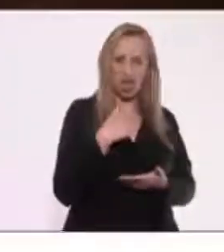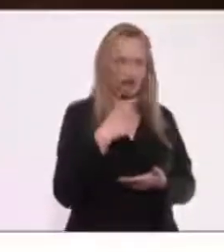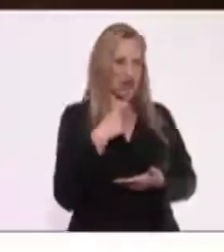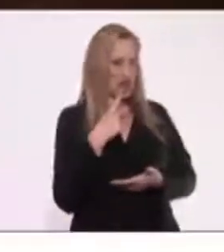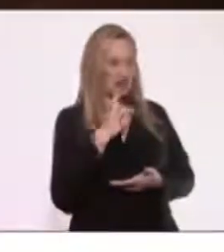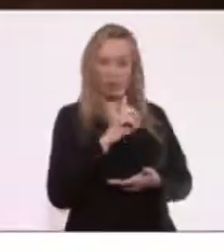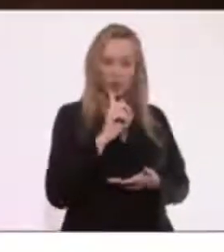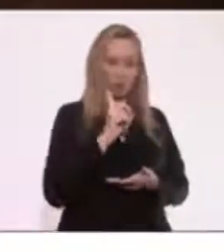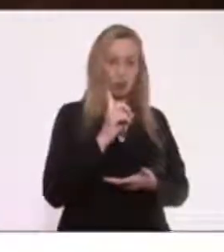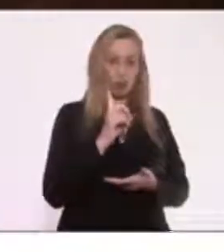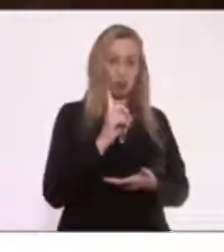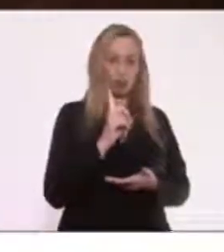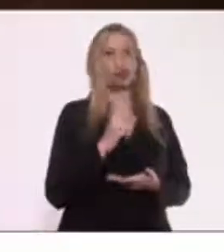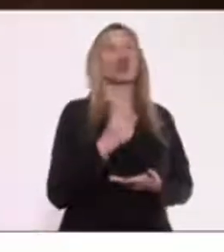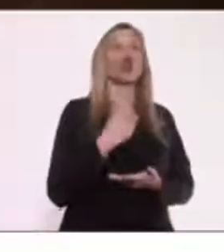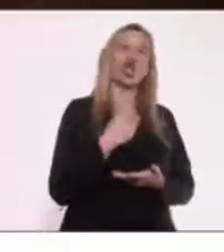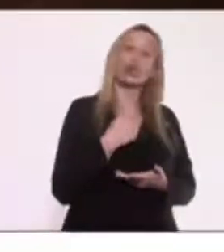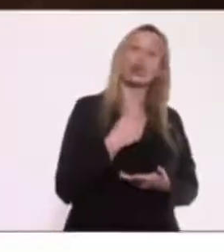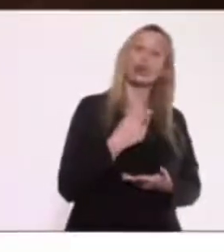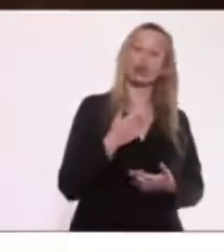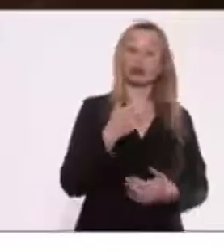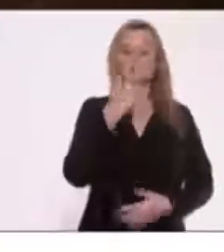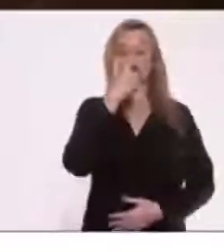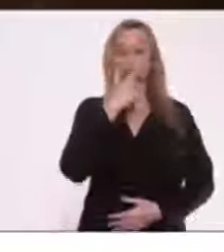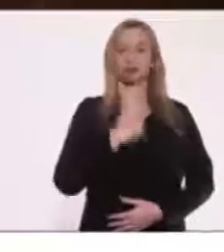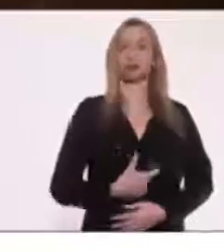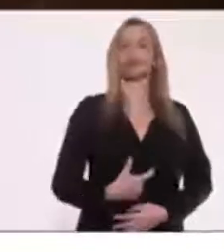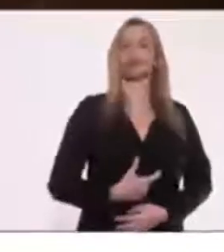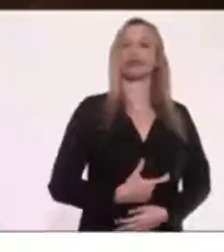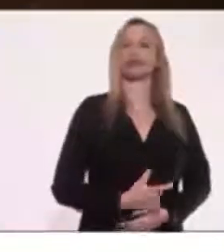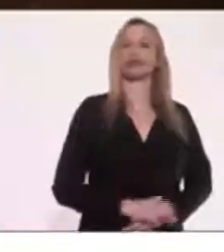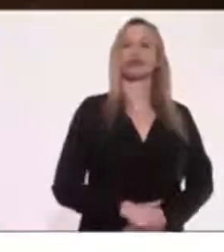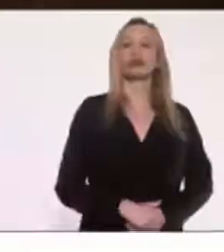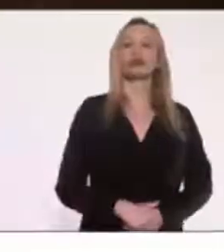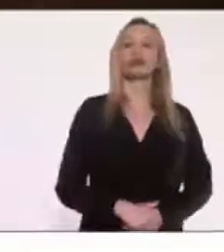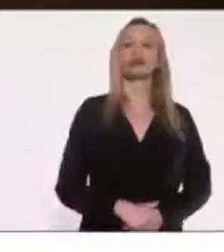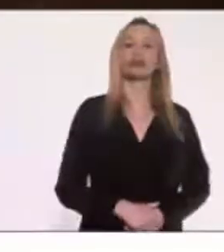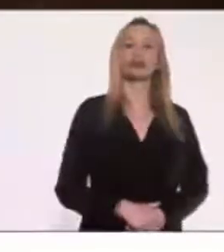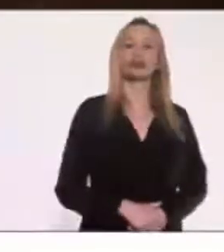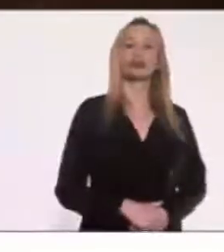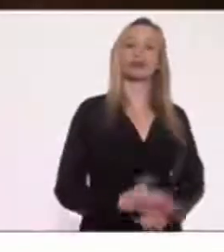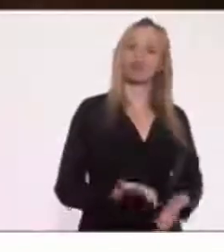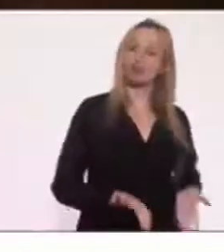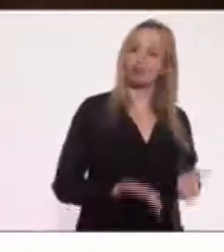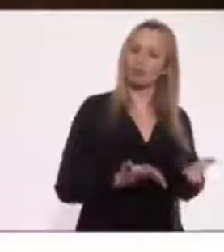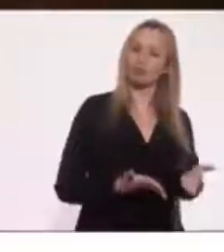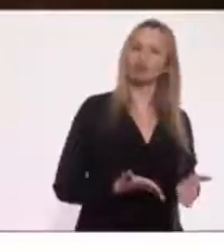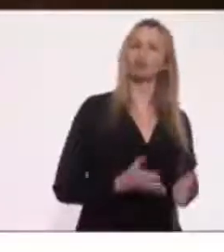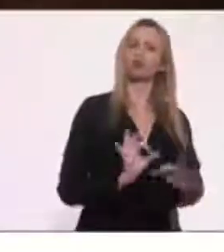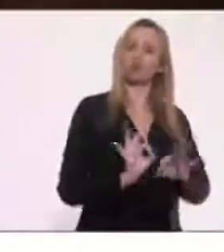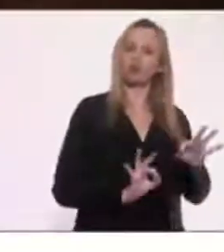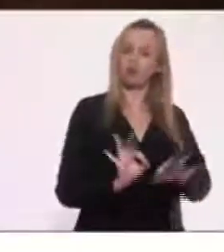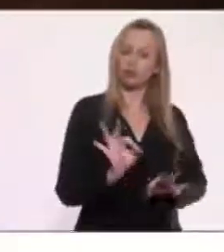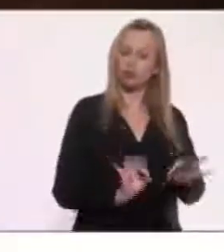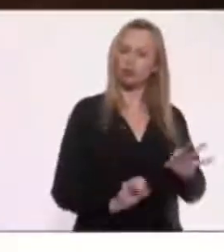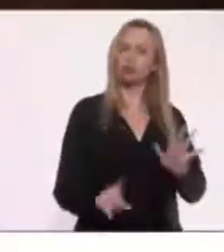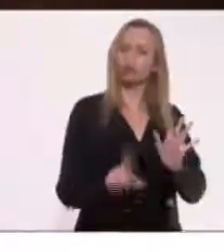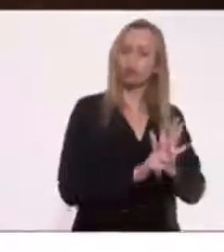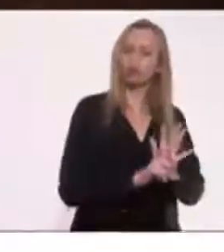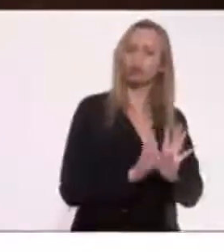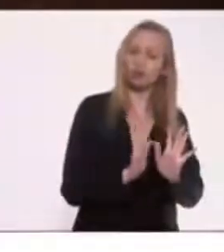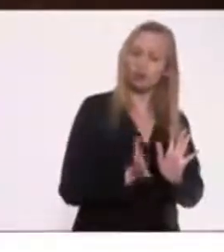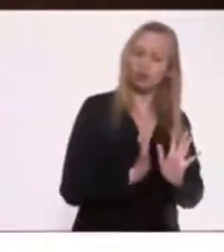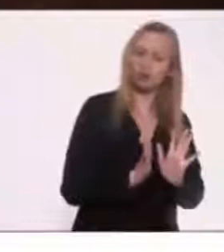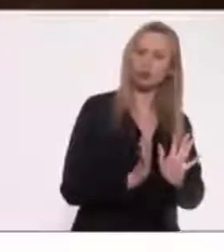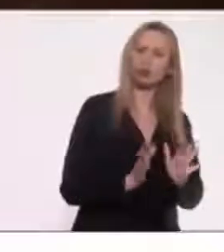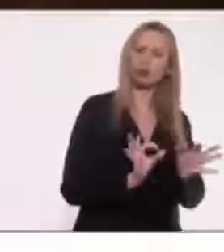não. Eu tenho adotado uma postura, inclusive, que ensejou um projeto de lei que já foi convertido, sancionado,